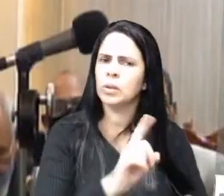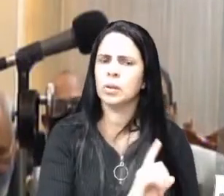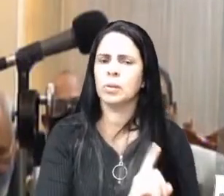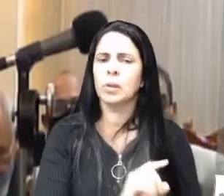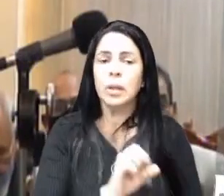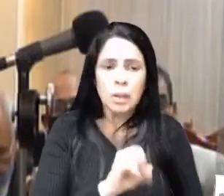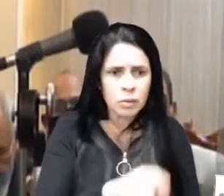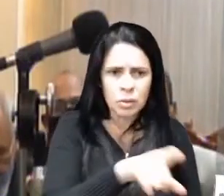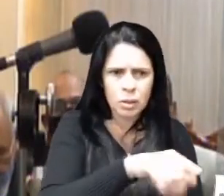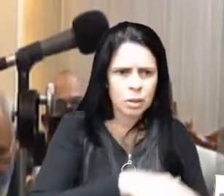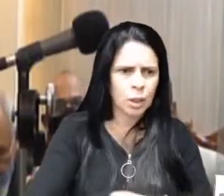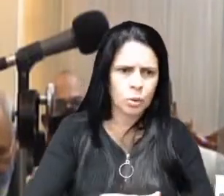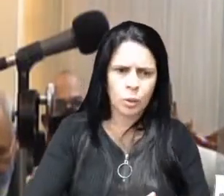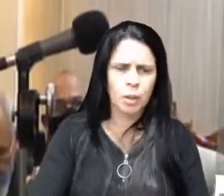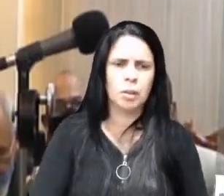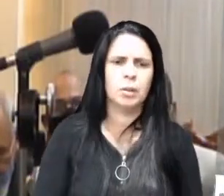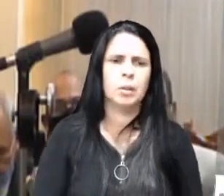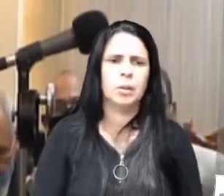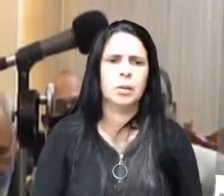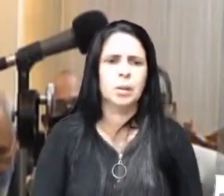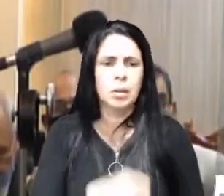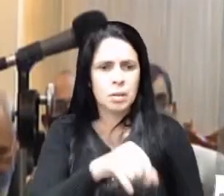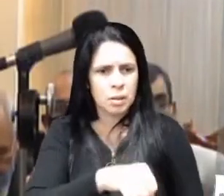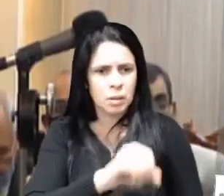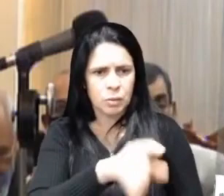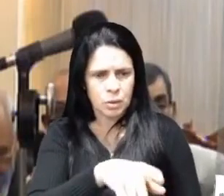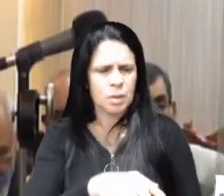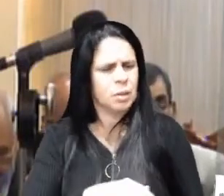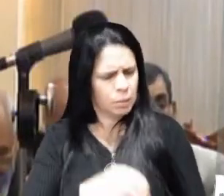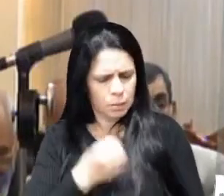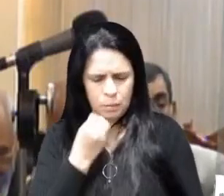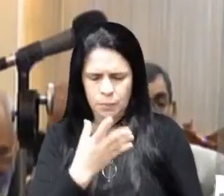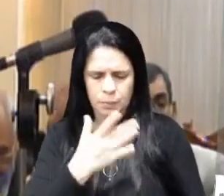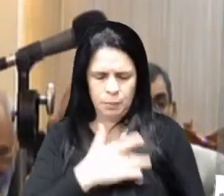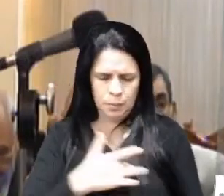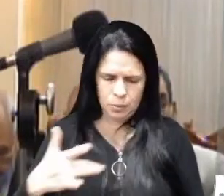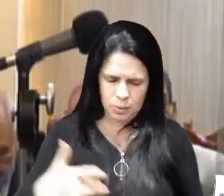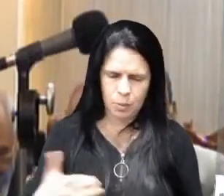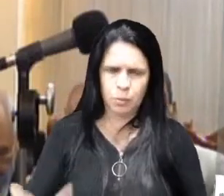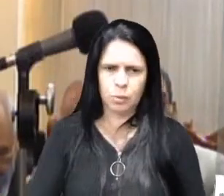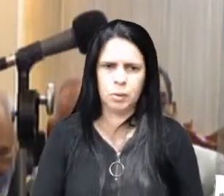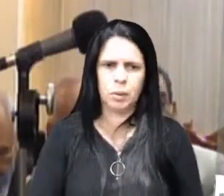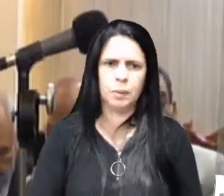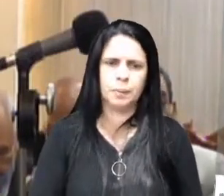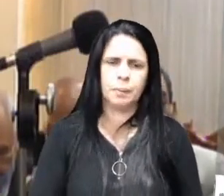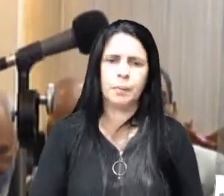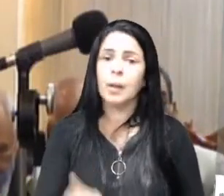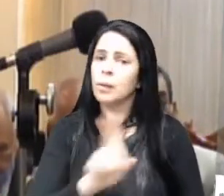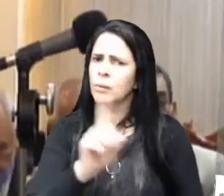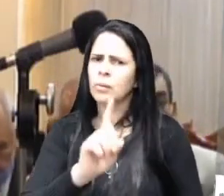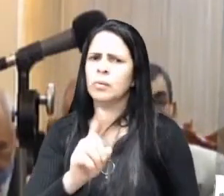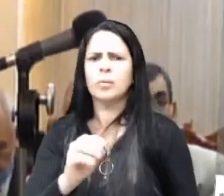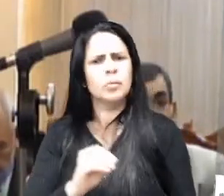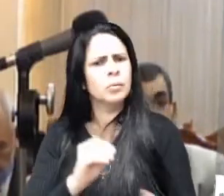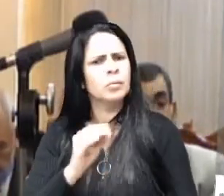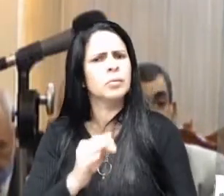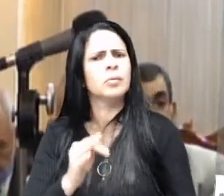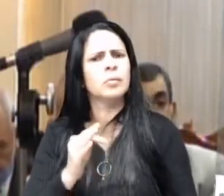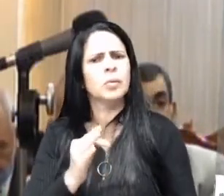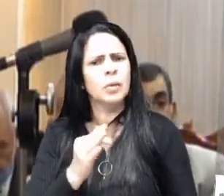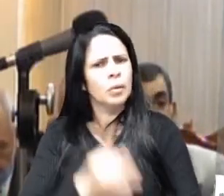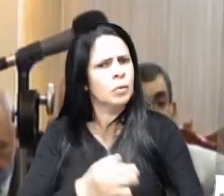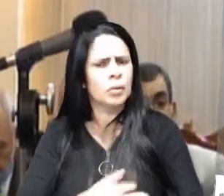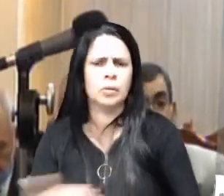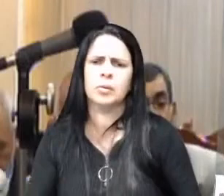doente, se você não está com nenhum problema, se você está com saúde. Não deixe de estar na igreja, porque de repente pode vir uma doença